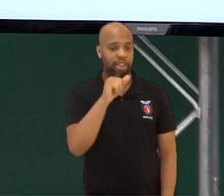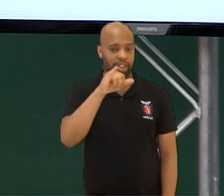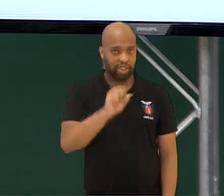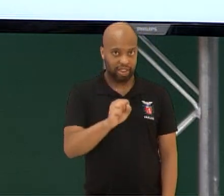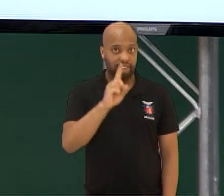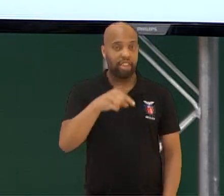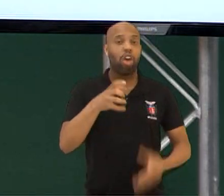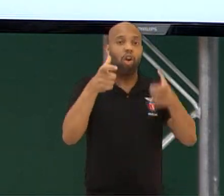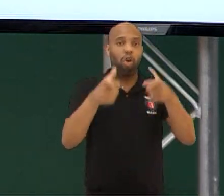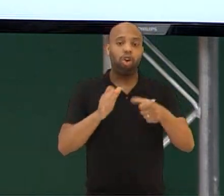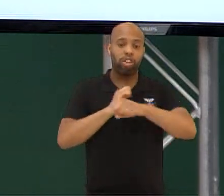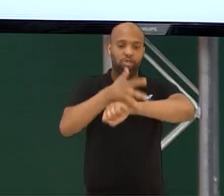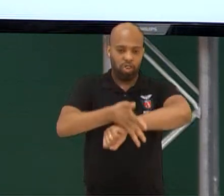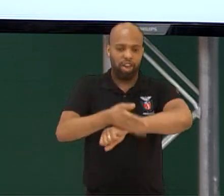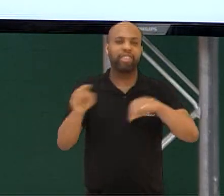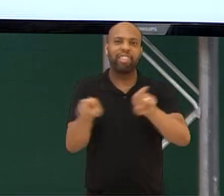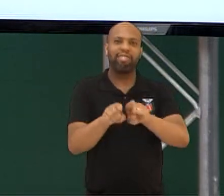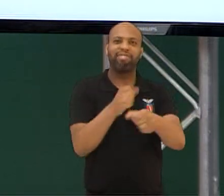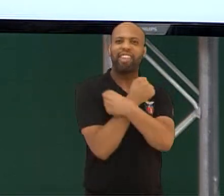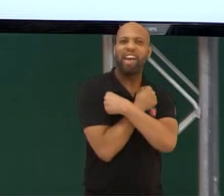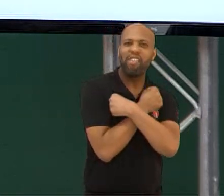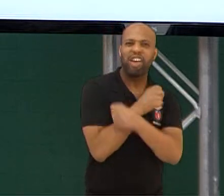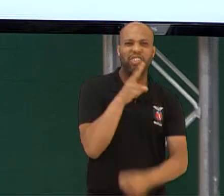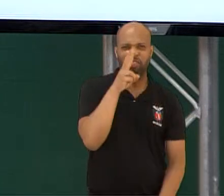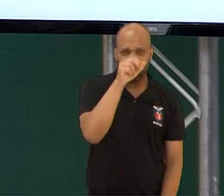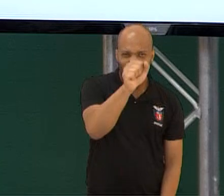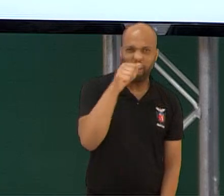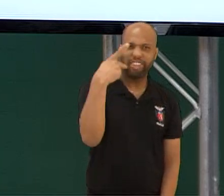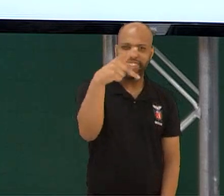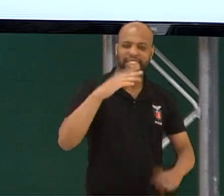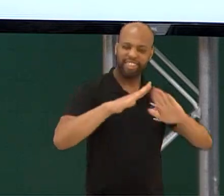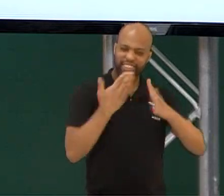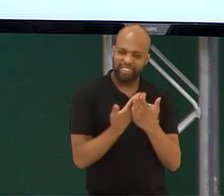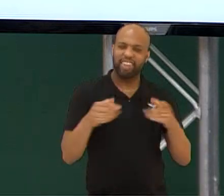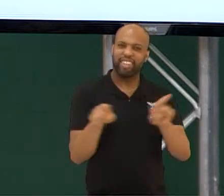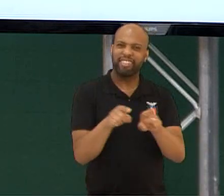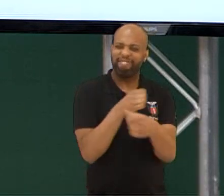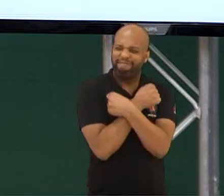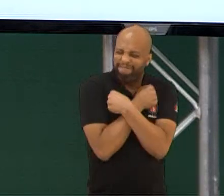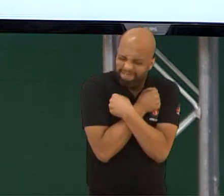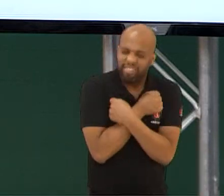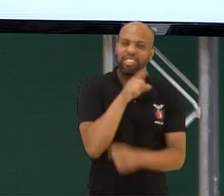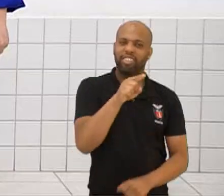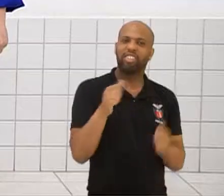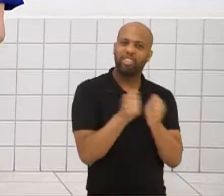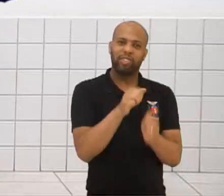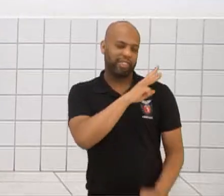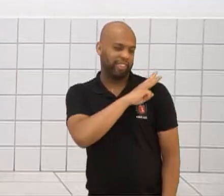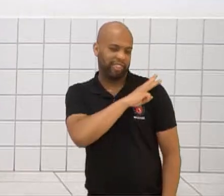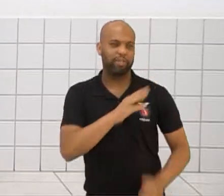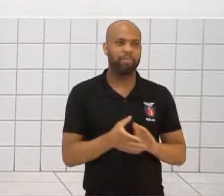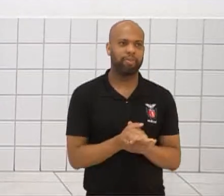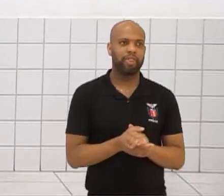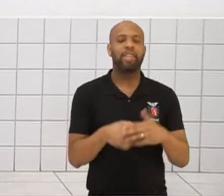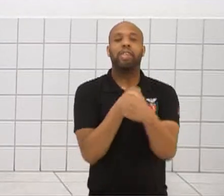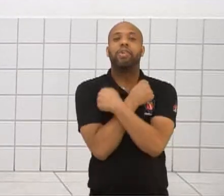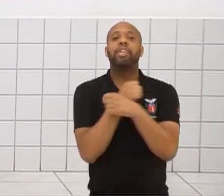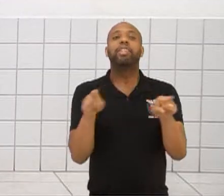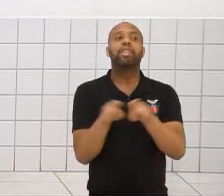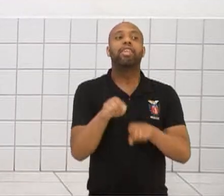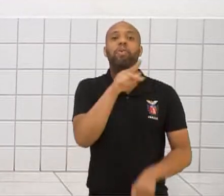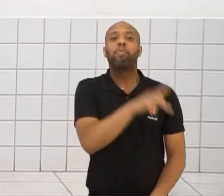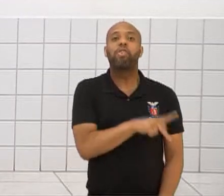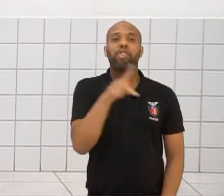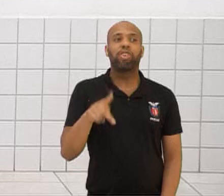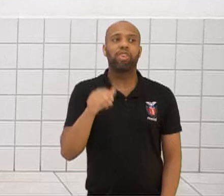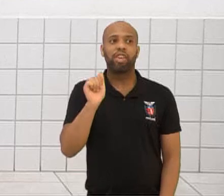de Foz do Iguaçu, né? Um abraço grande aí para você, para a escola que você está, né, nos acompanhando aí da 3ª série. Isso, vou mandar um abraço para o professor Andrew,